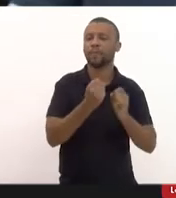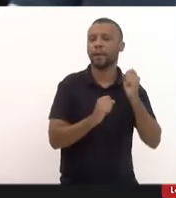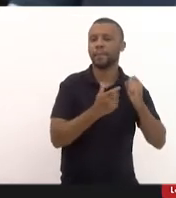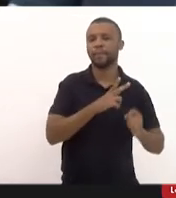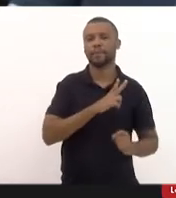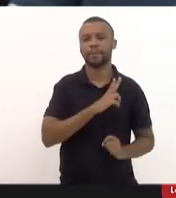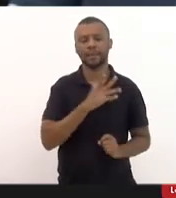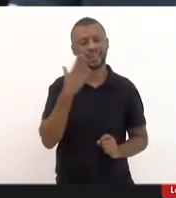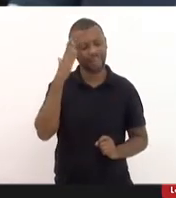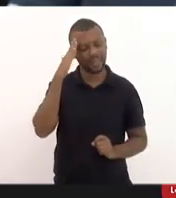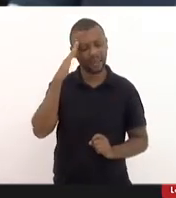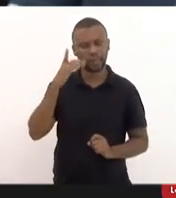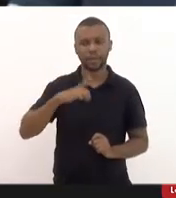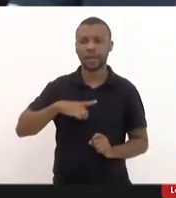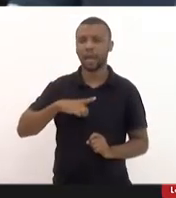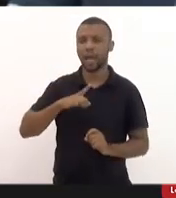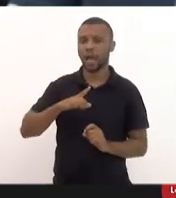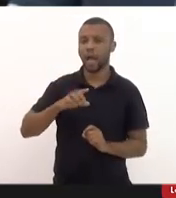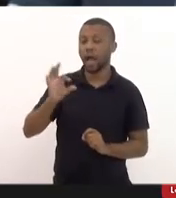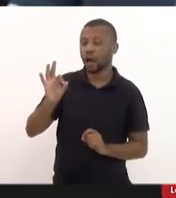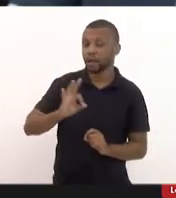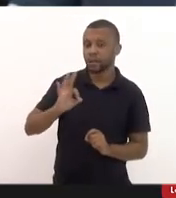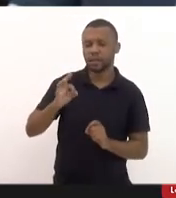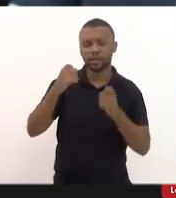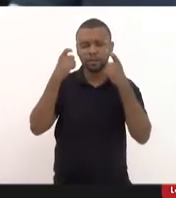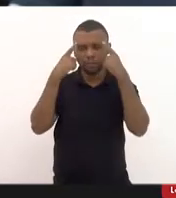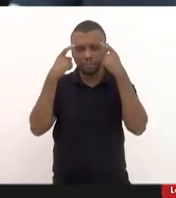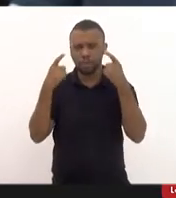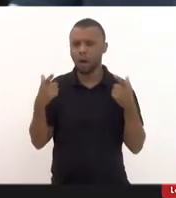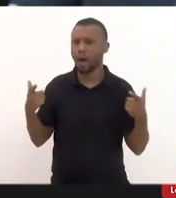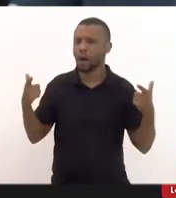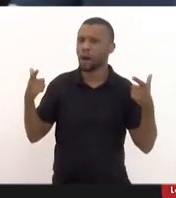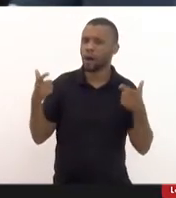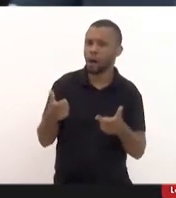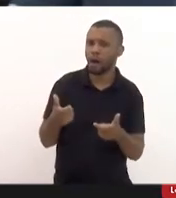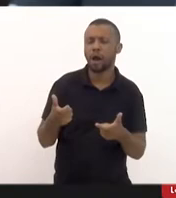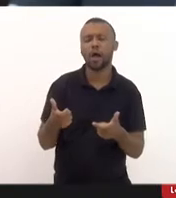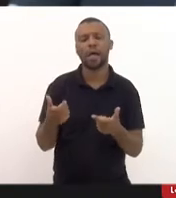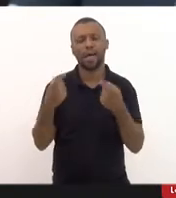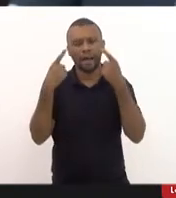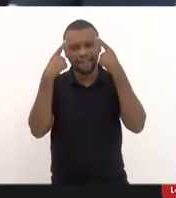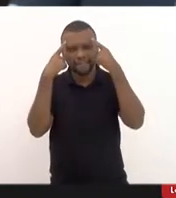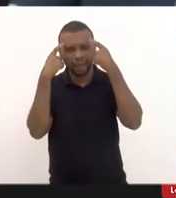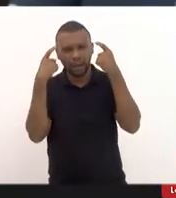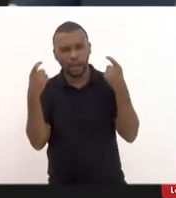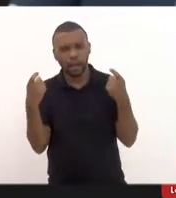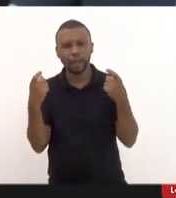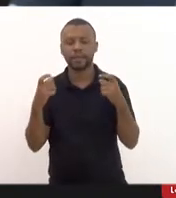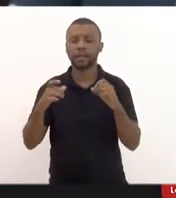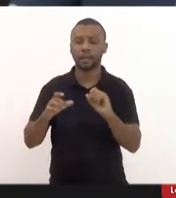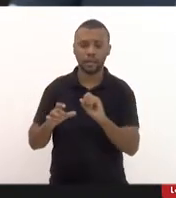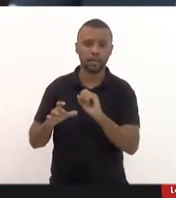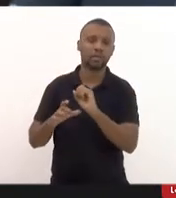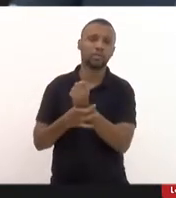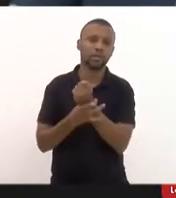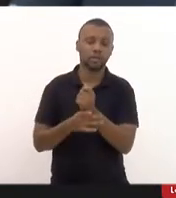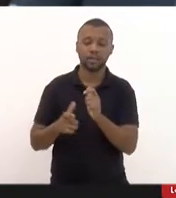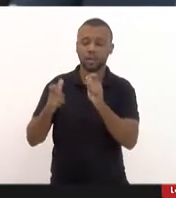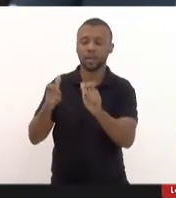até comentado pelo deputado Leomar Coelho, o fator da segurança no